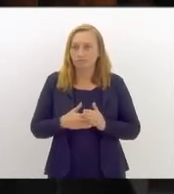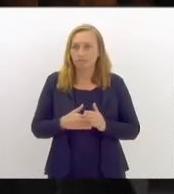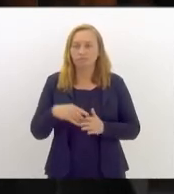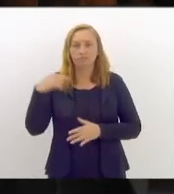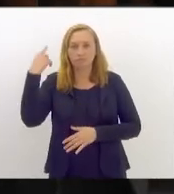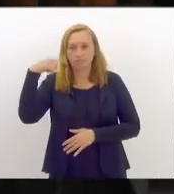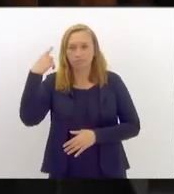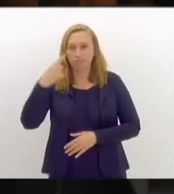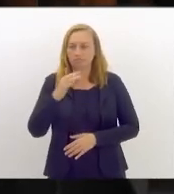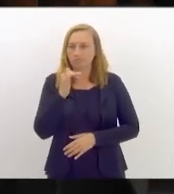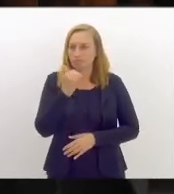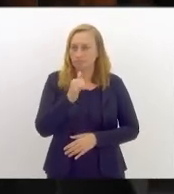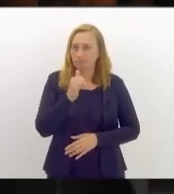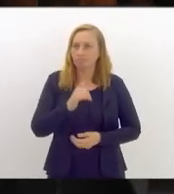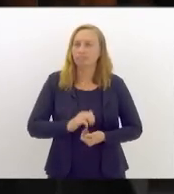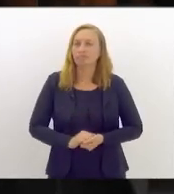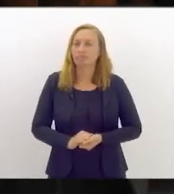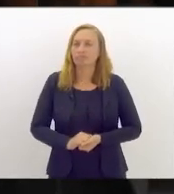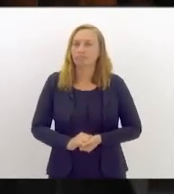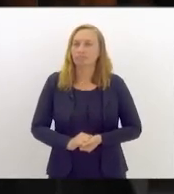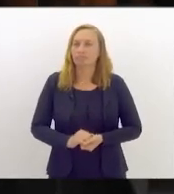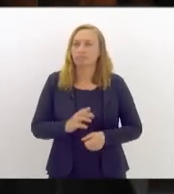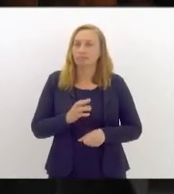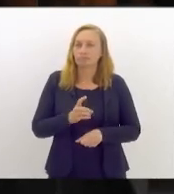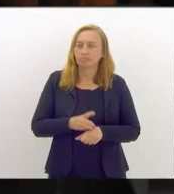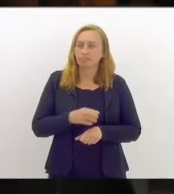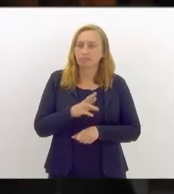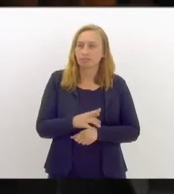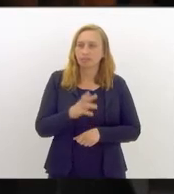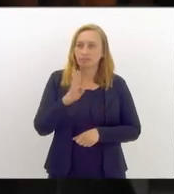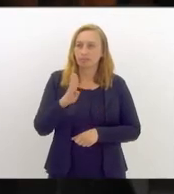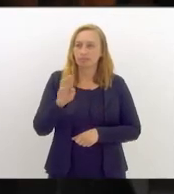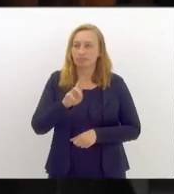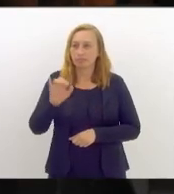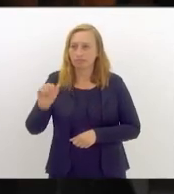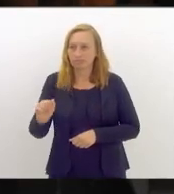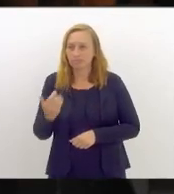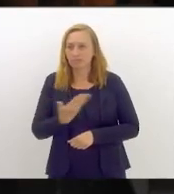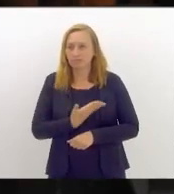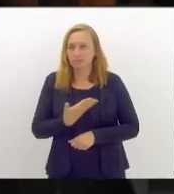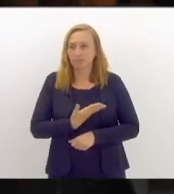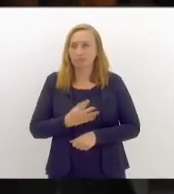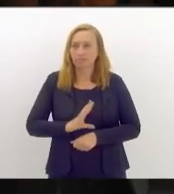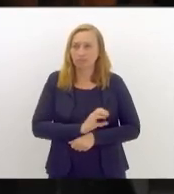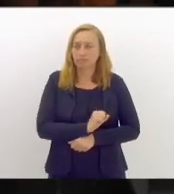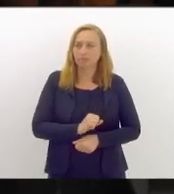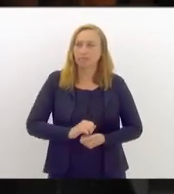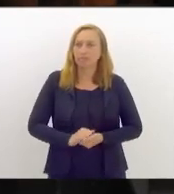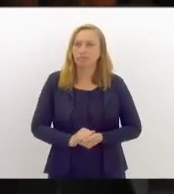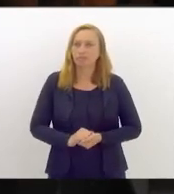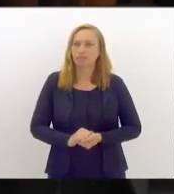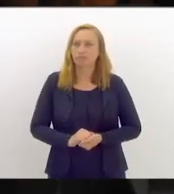Fluminense Doutor barreira Meu amigo querido que